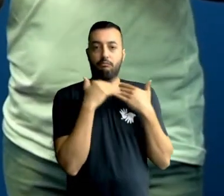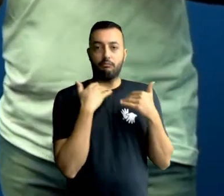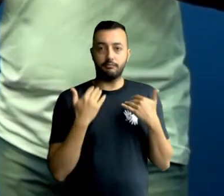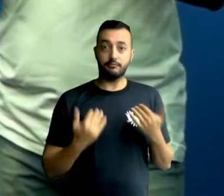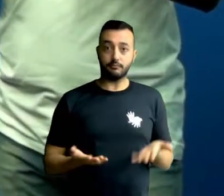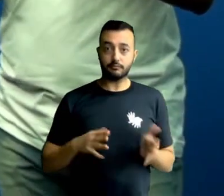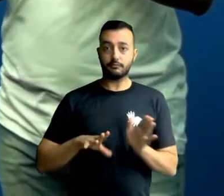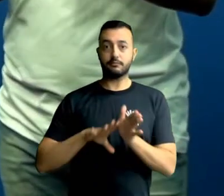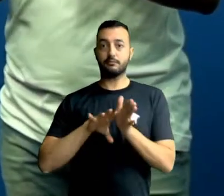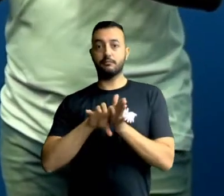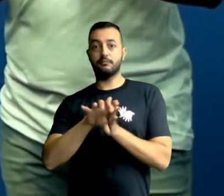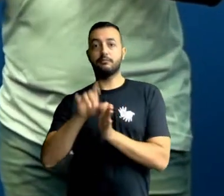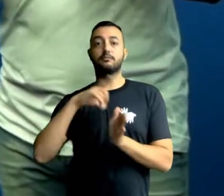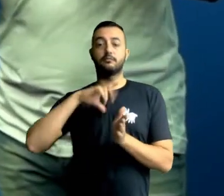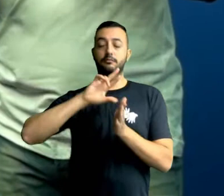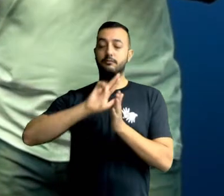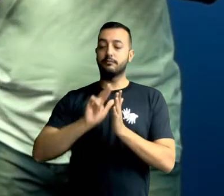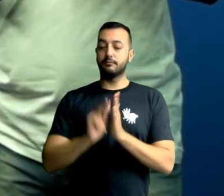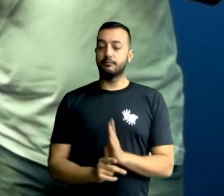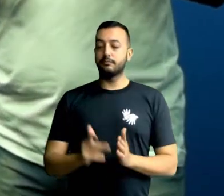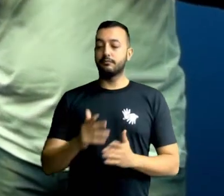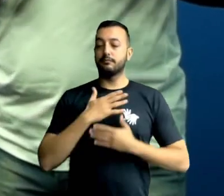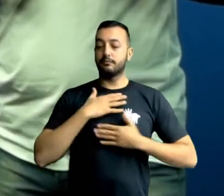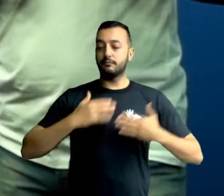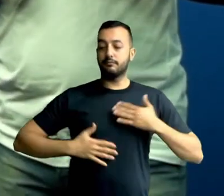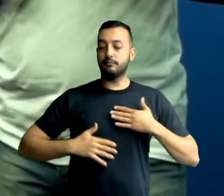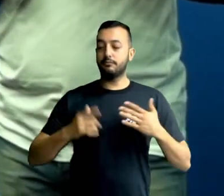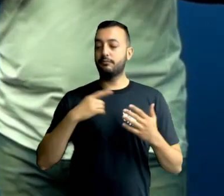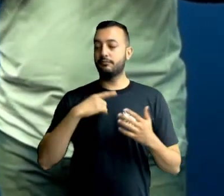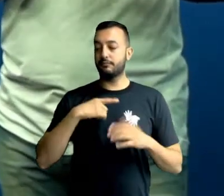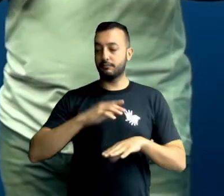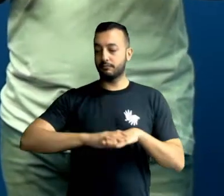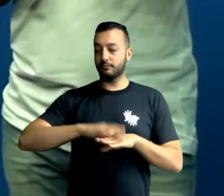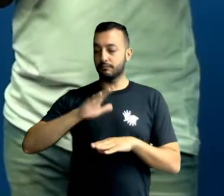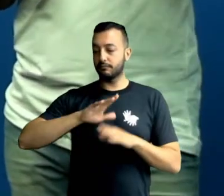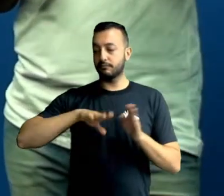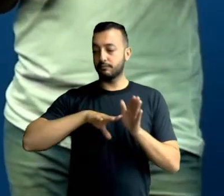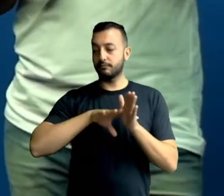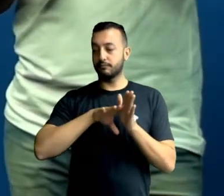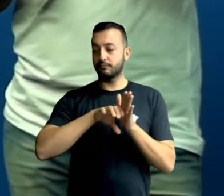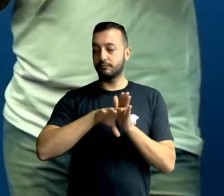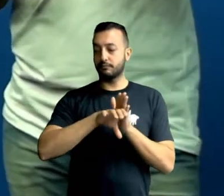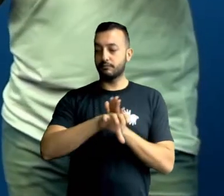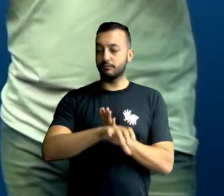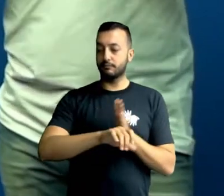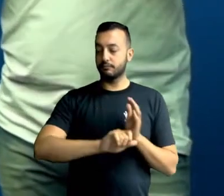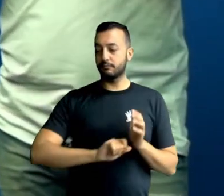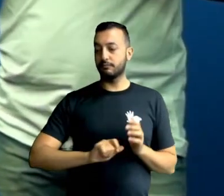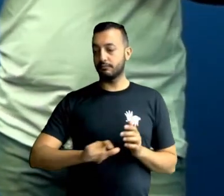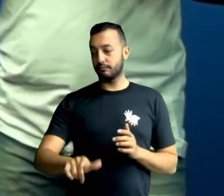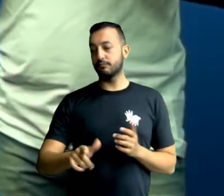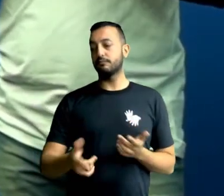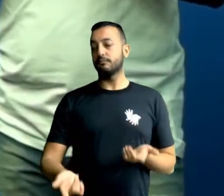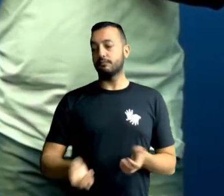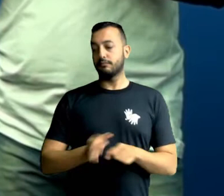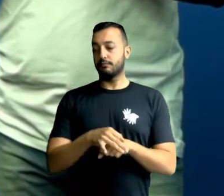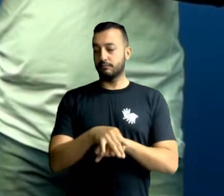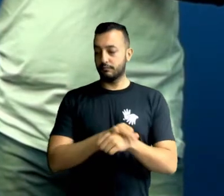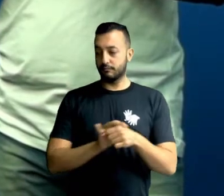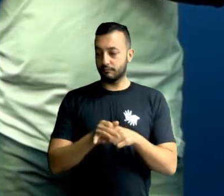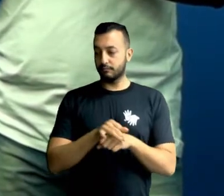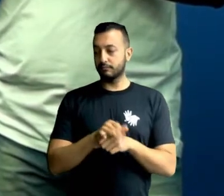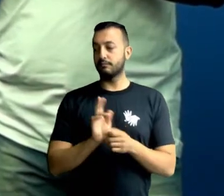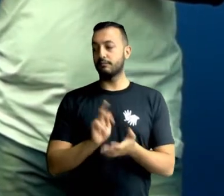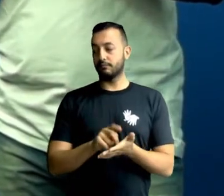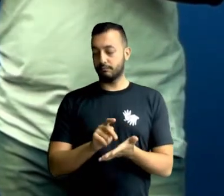possuem diversas formas e no nosso organismo existem mais bactérias do que as nossas próprias